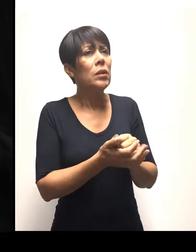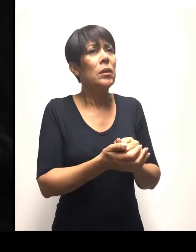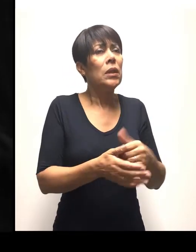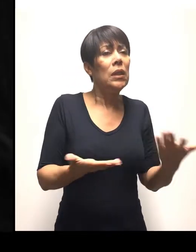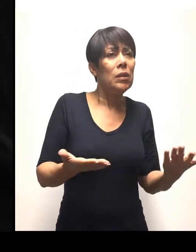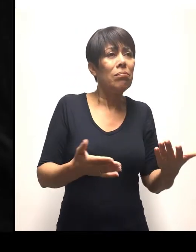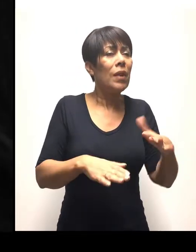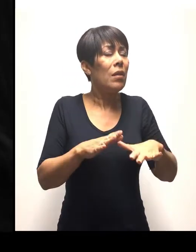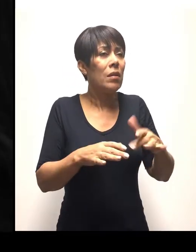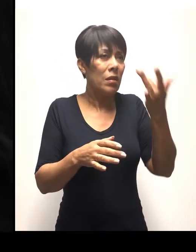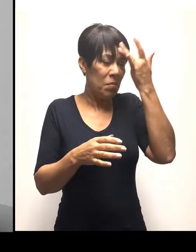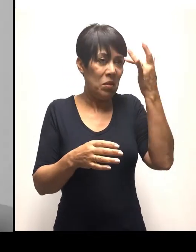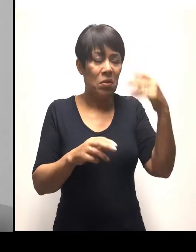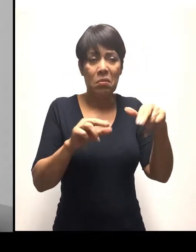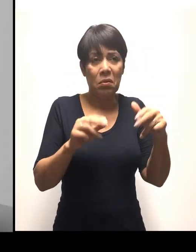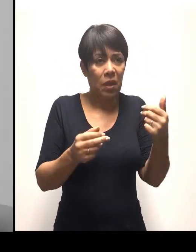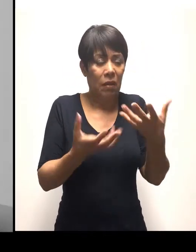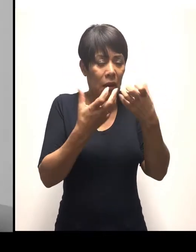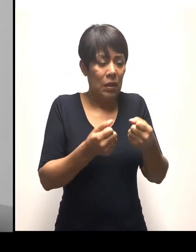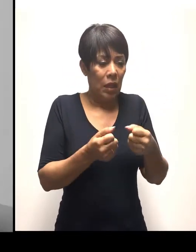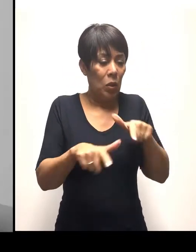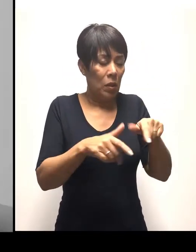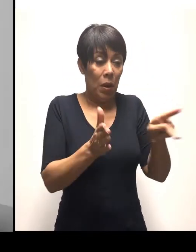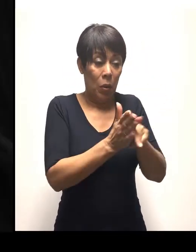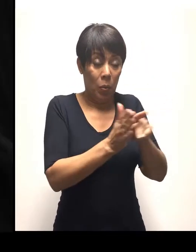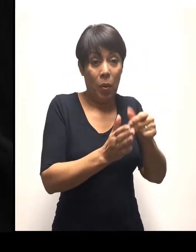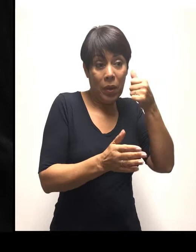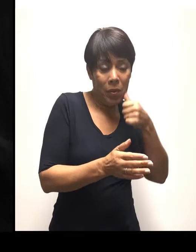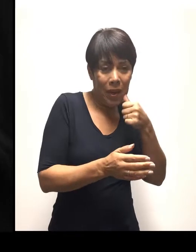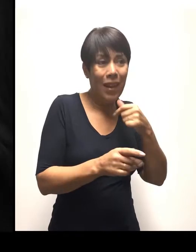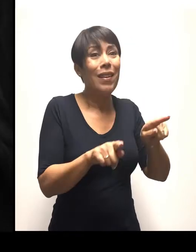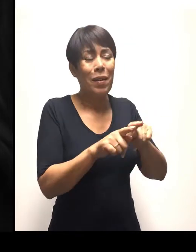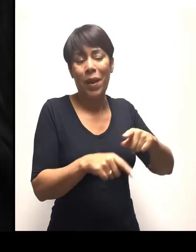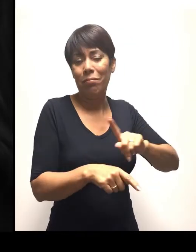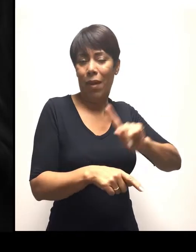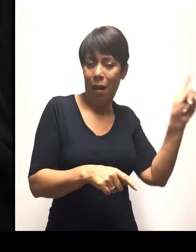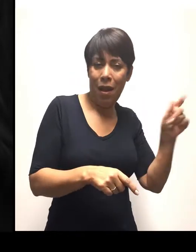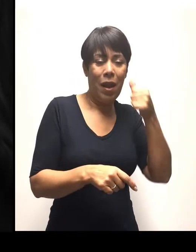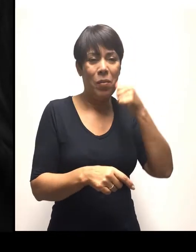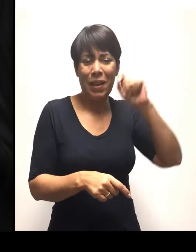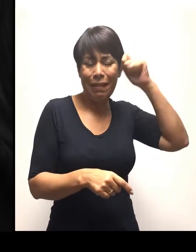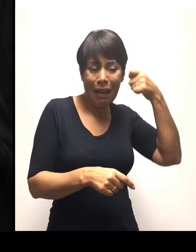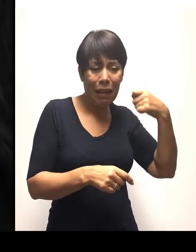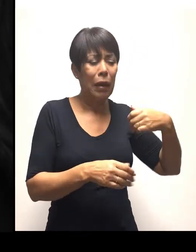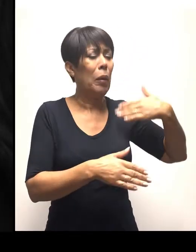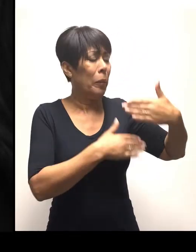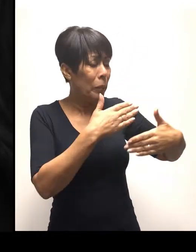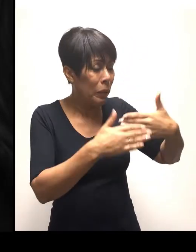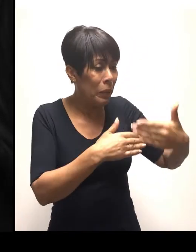não são reconhecidas, né? E no caso dela ainda uma mulher negra, né? É um outro